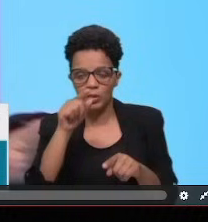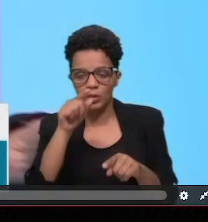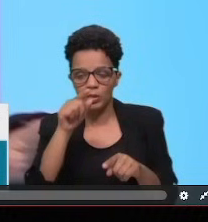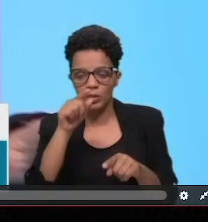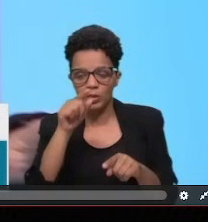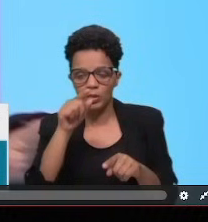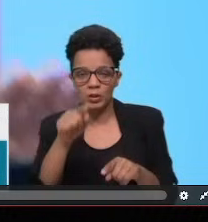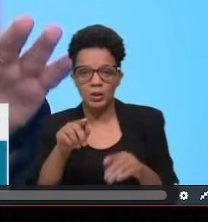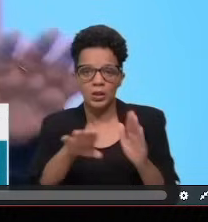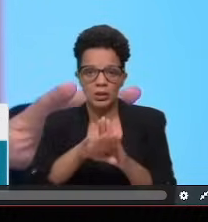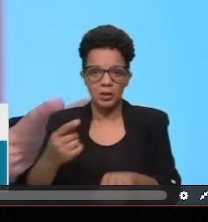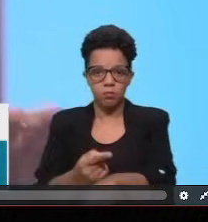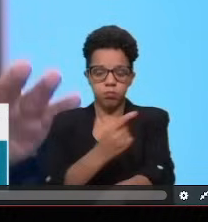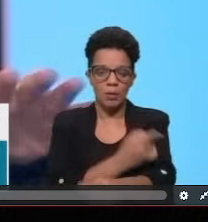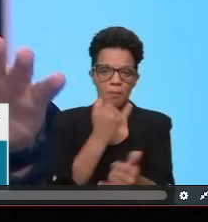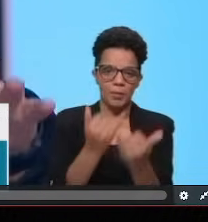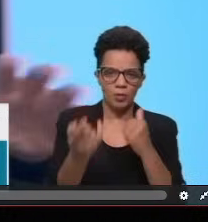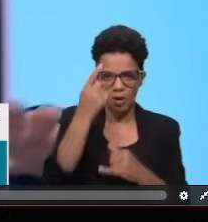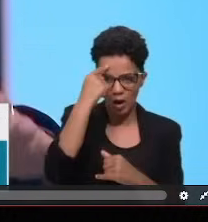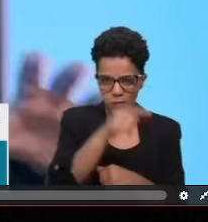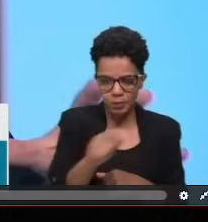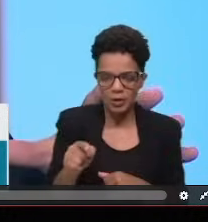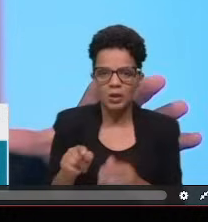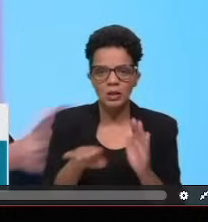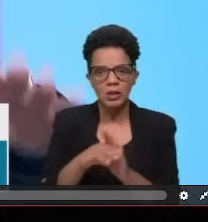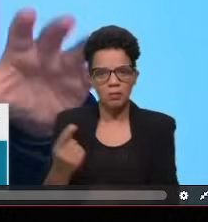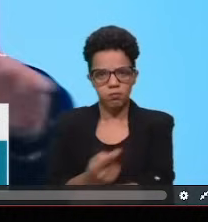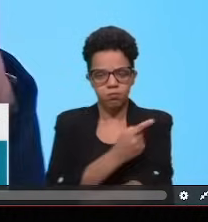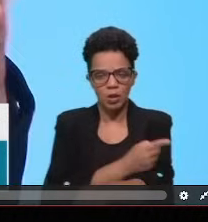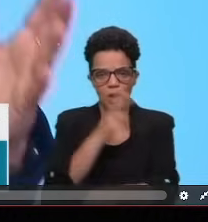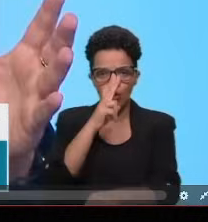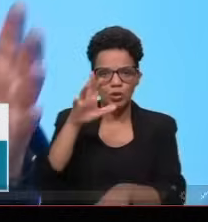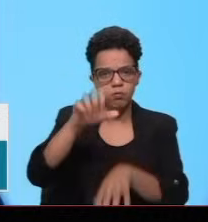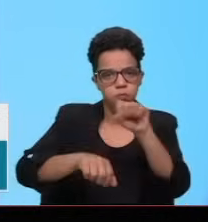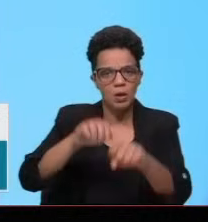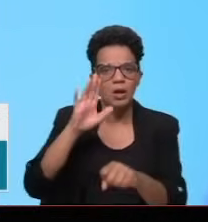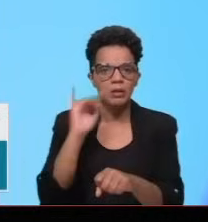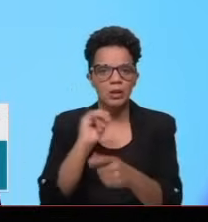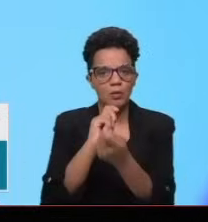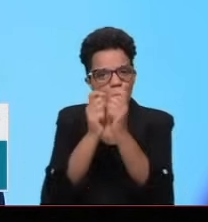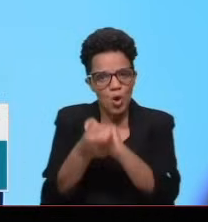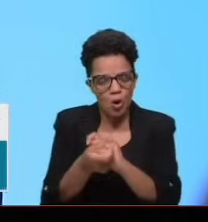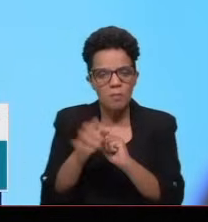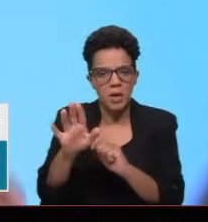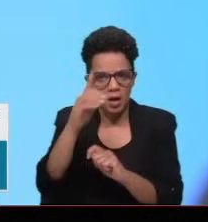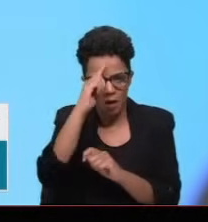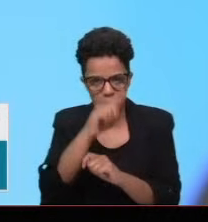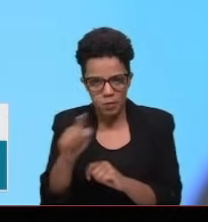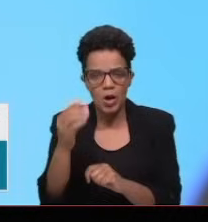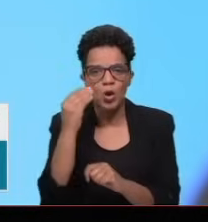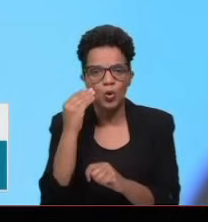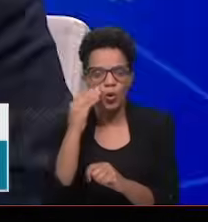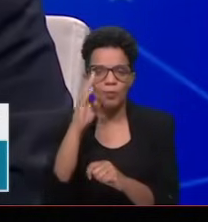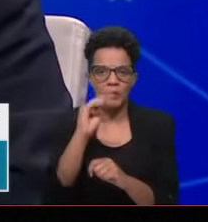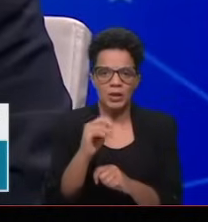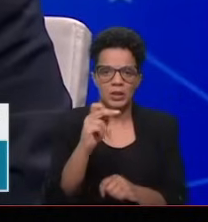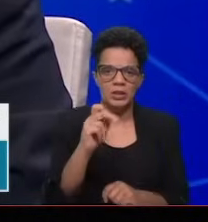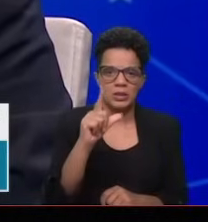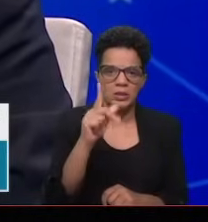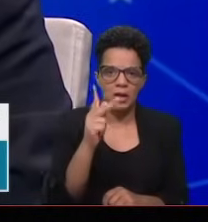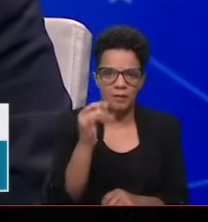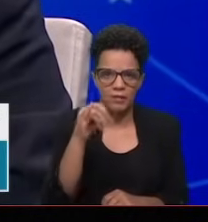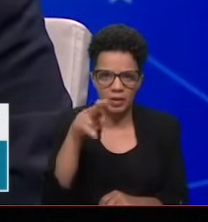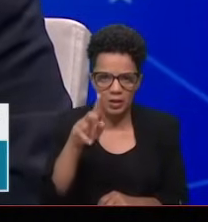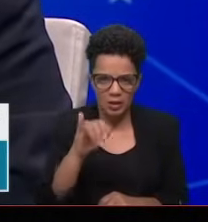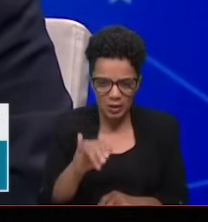nucleares do que a Europa nós sabemos exema direita desde a invasão da Rússia tenta mudar a sua imagem mas sabemos como salvini em Itália lepen